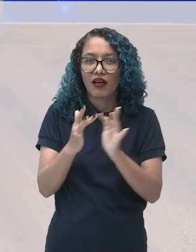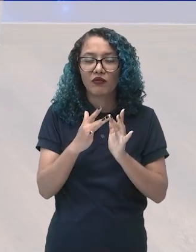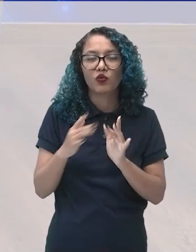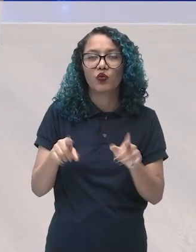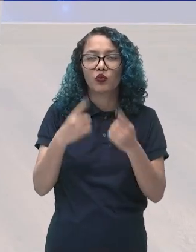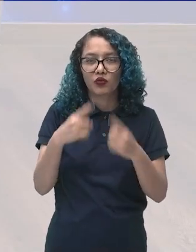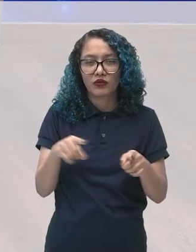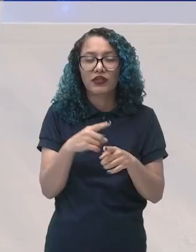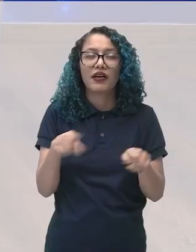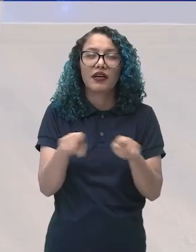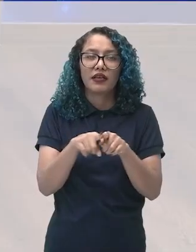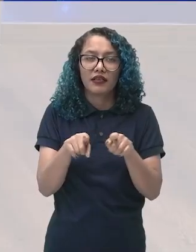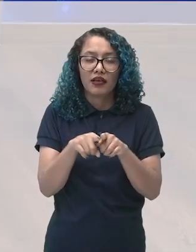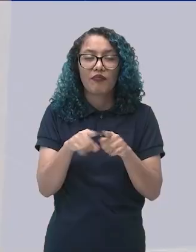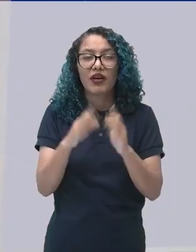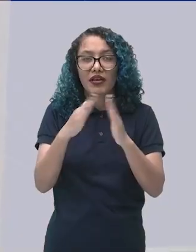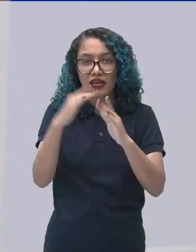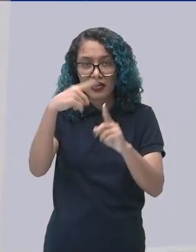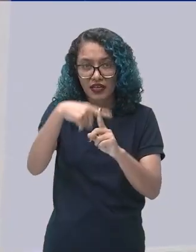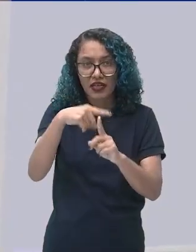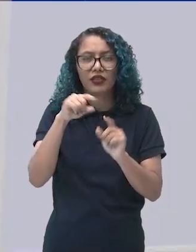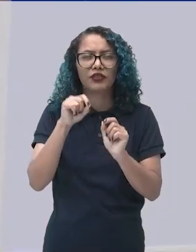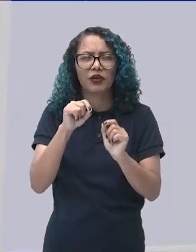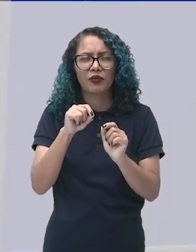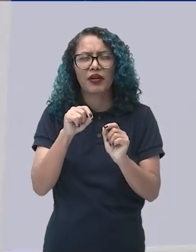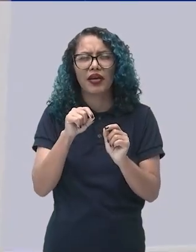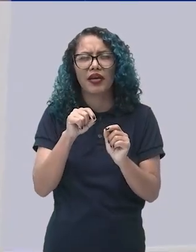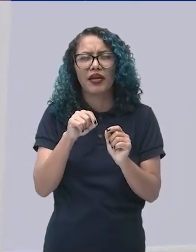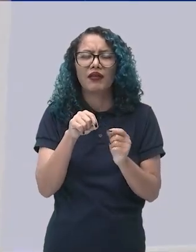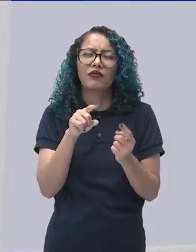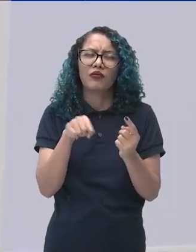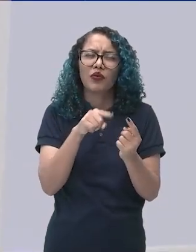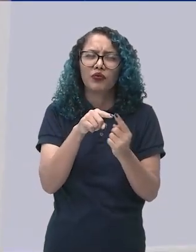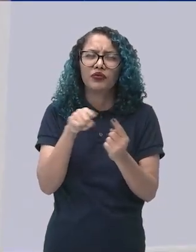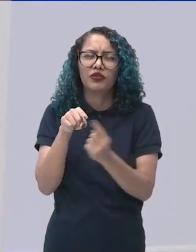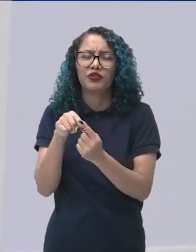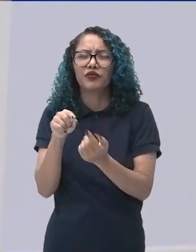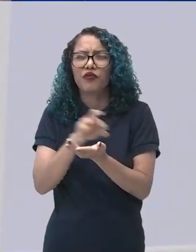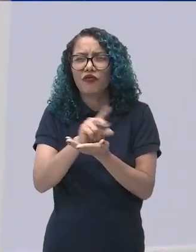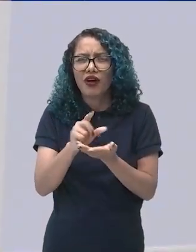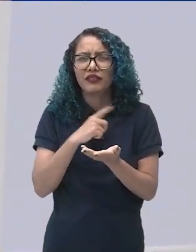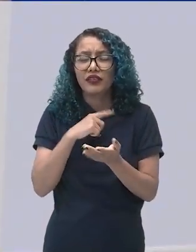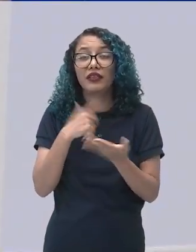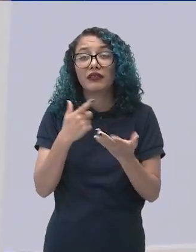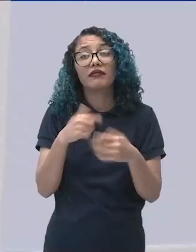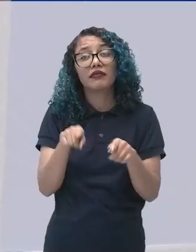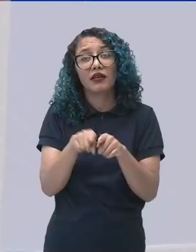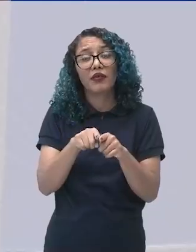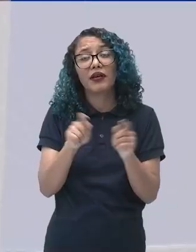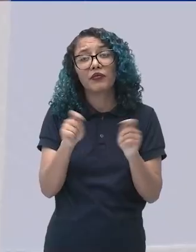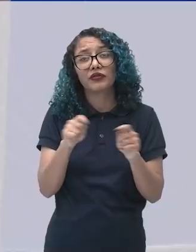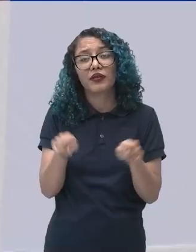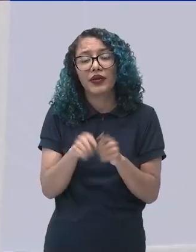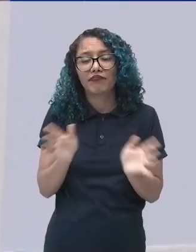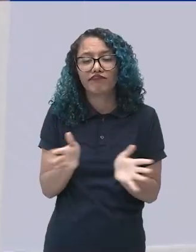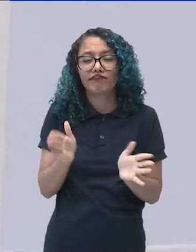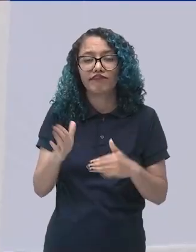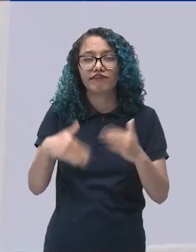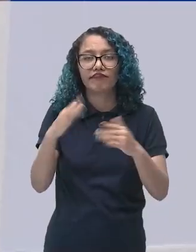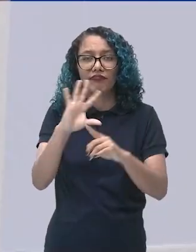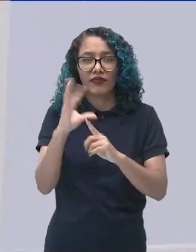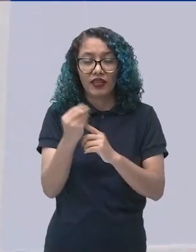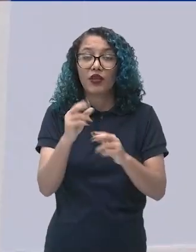a igreja, dentre seus muitos papéis que exerce, é uma potencializadora assim, de artes. Então, foi na igreja